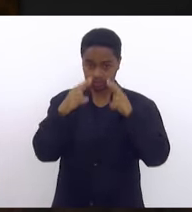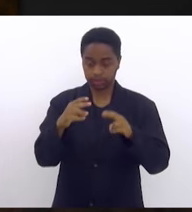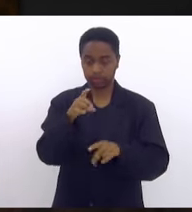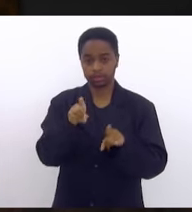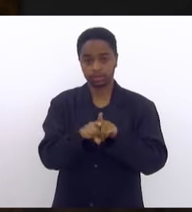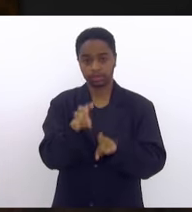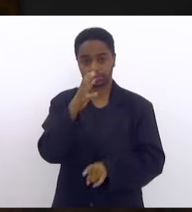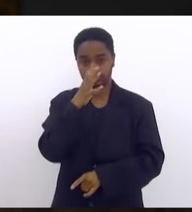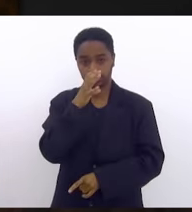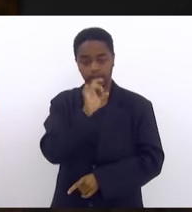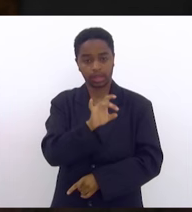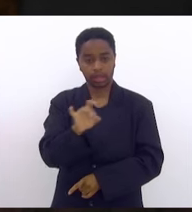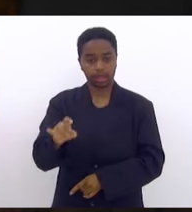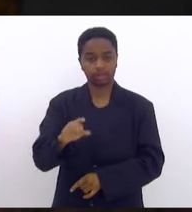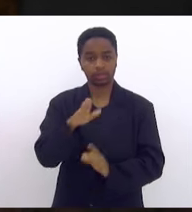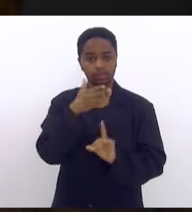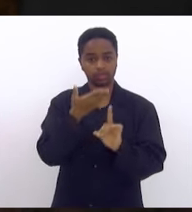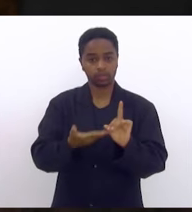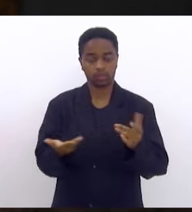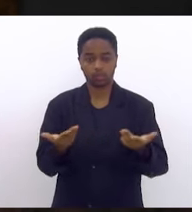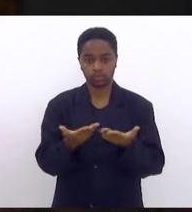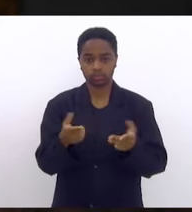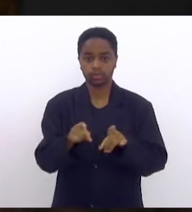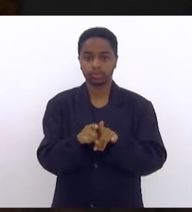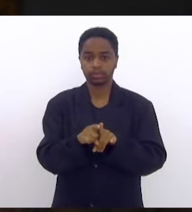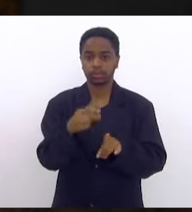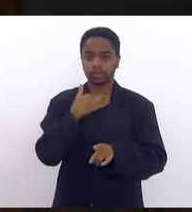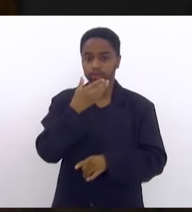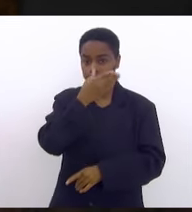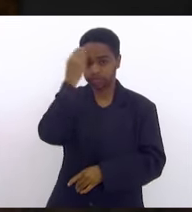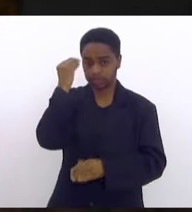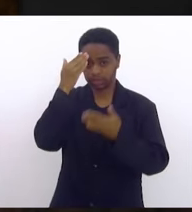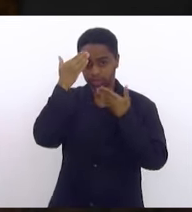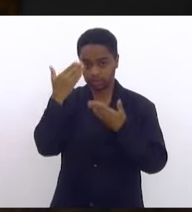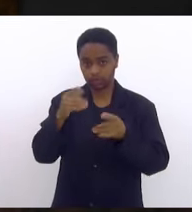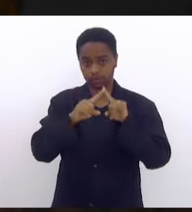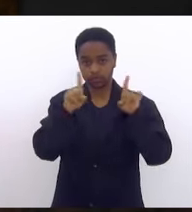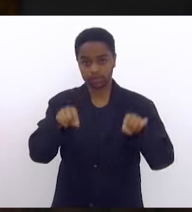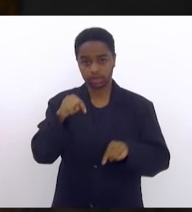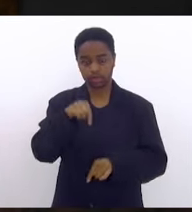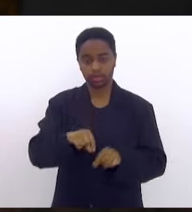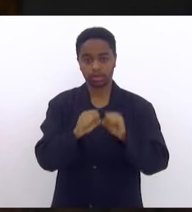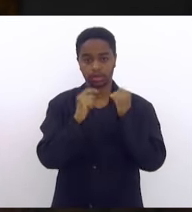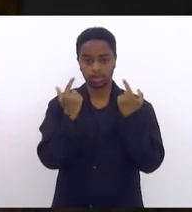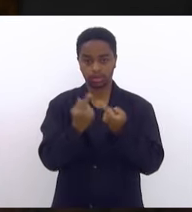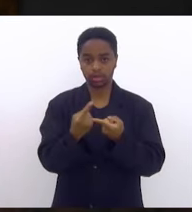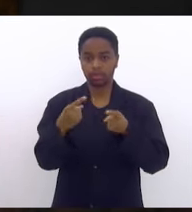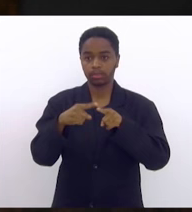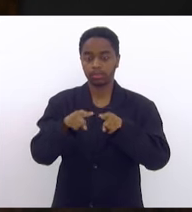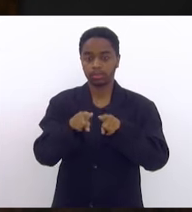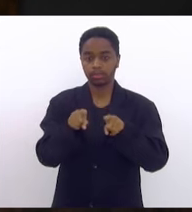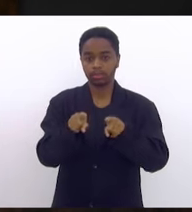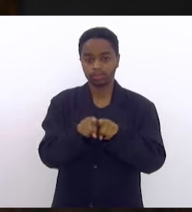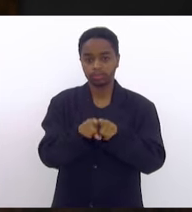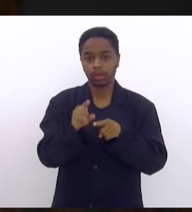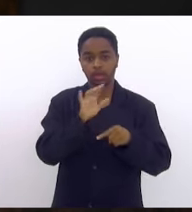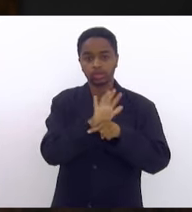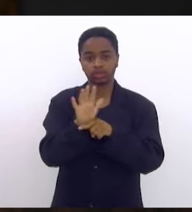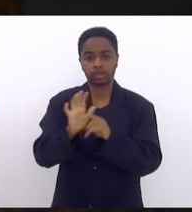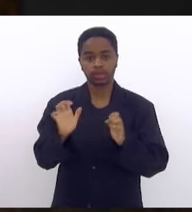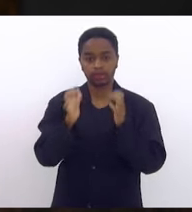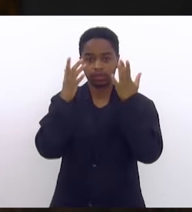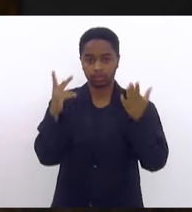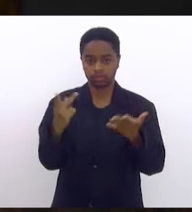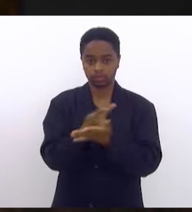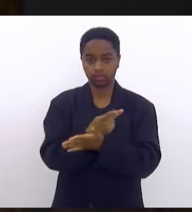admiração aos homenageados de hoje. Também não posso deixar de agradecer aos servidores dessa casa que contribuíram para que esse evento acontecesse.